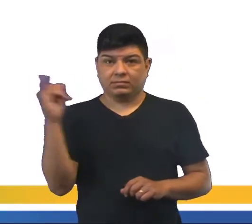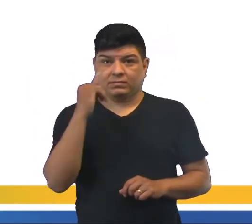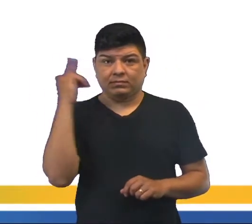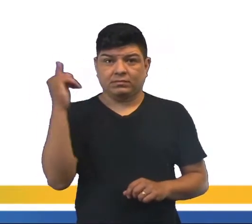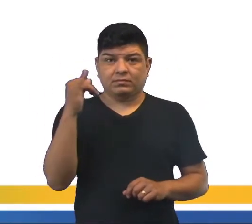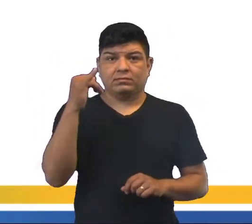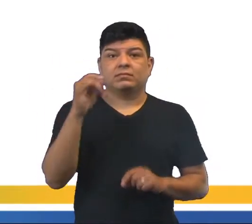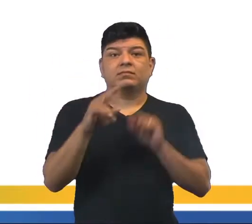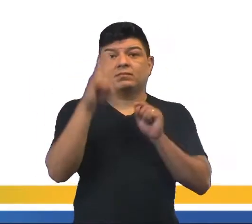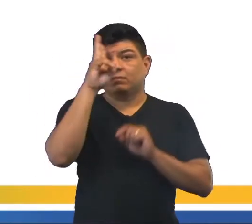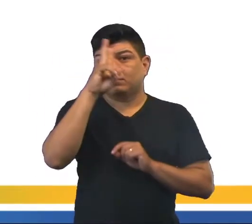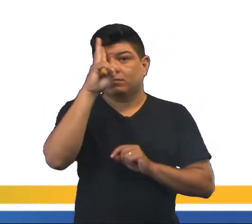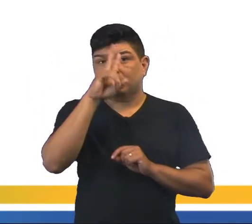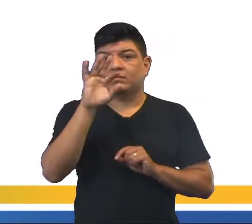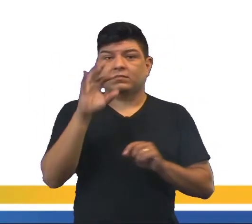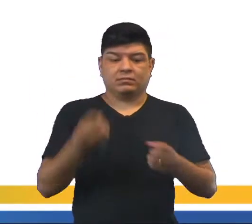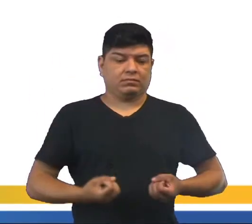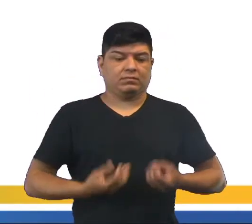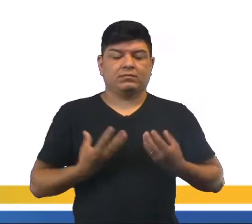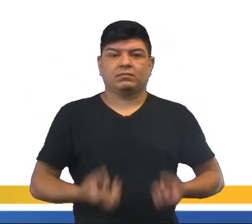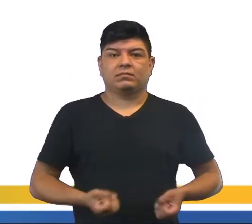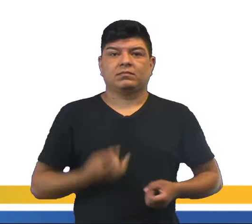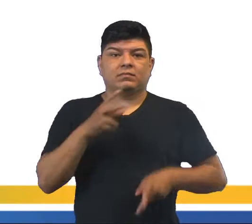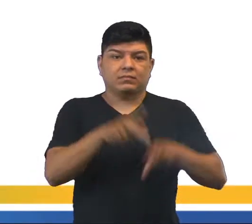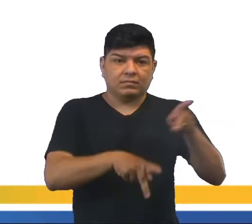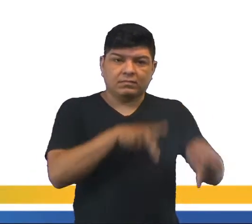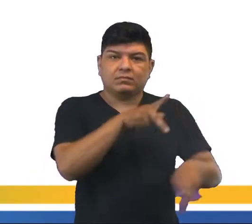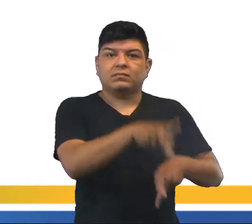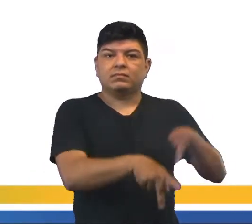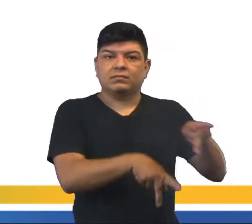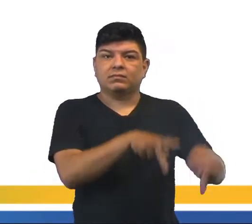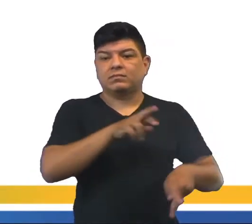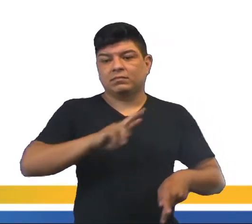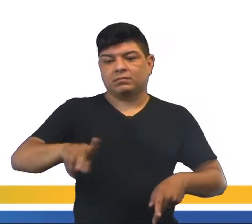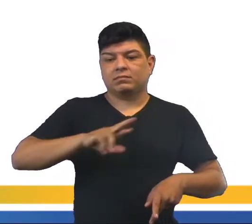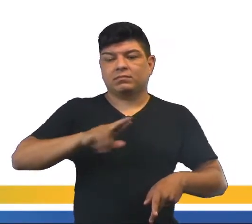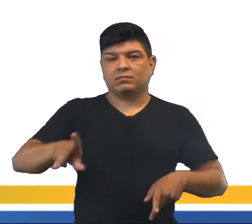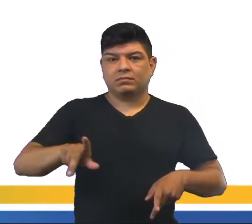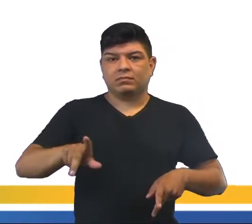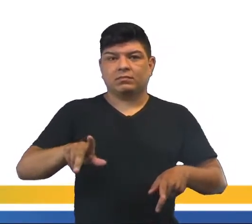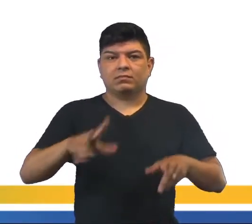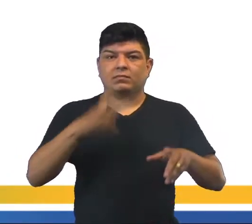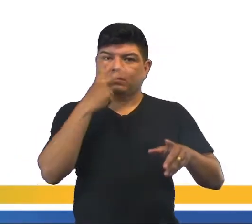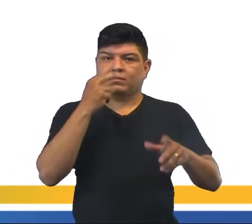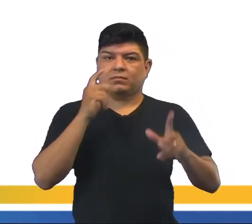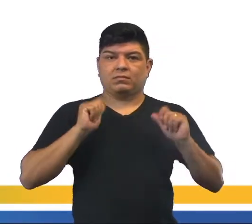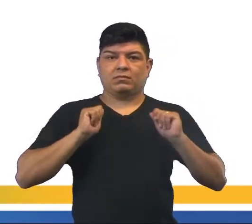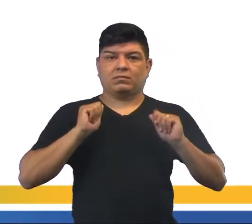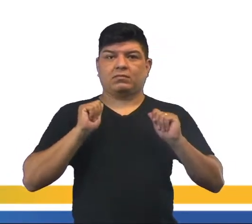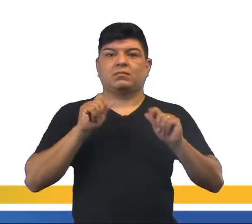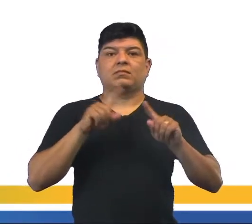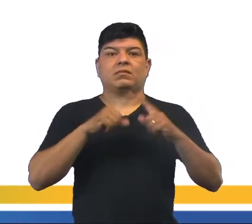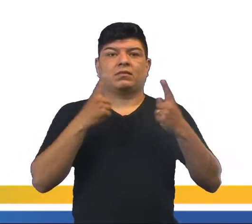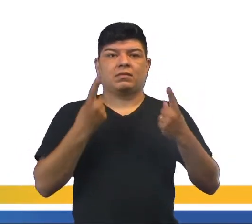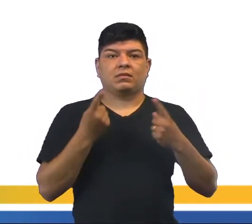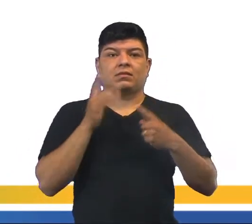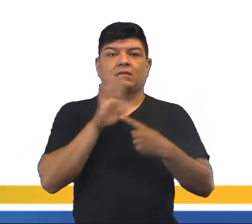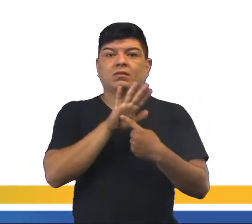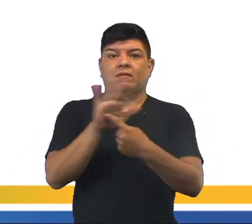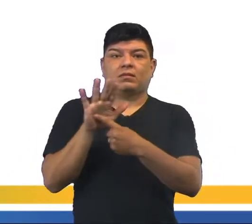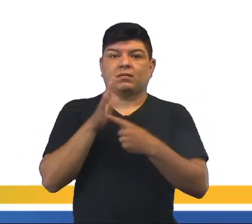importante salientar que, como manifestação popular, ela não é um estanque no tempo. Ela sim é uma expressão